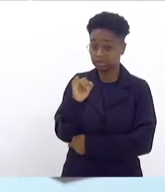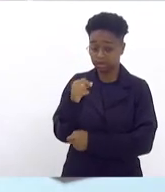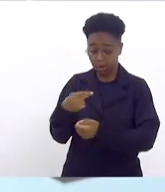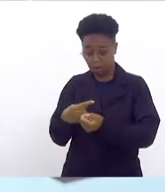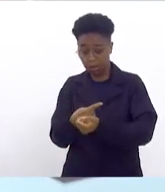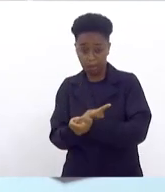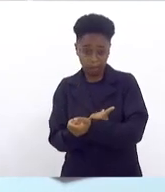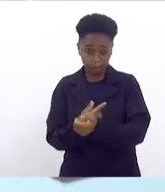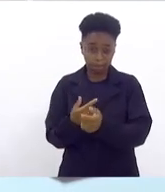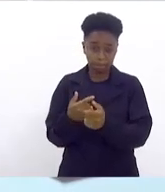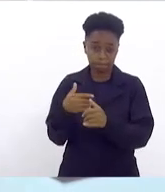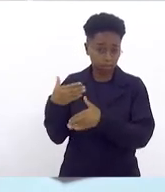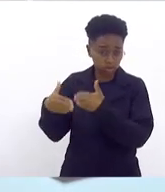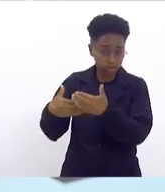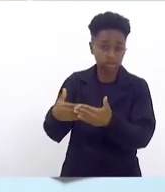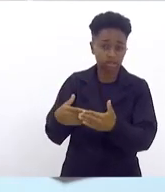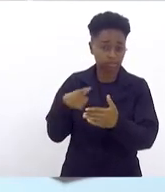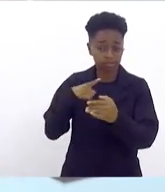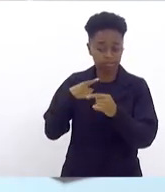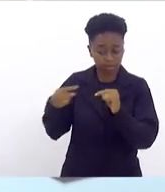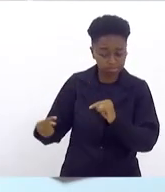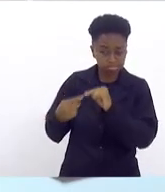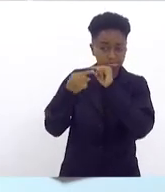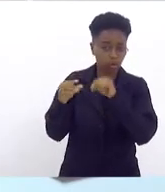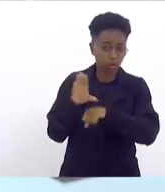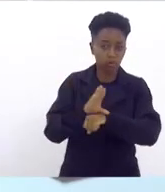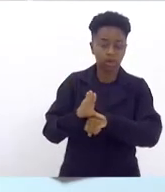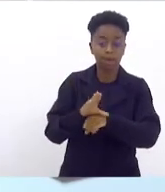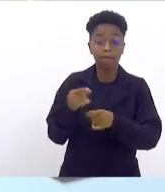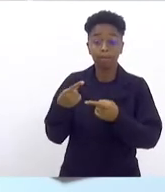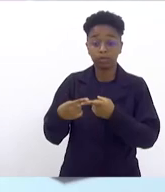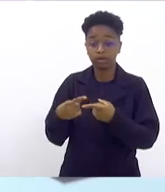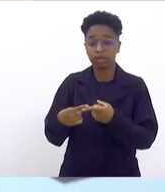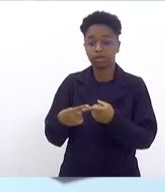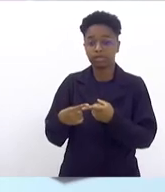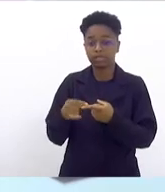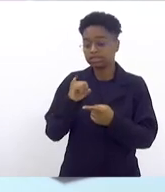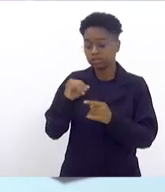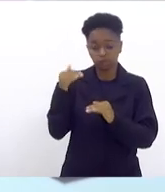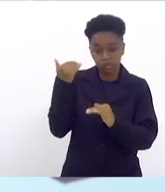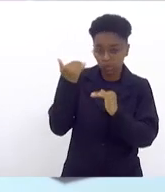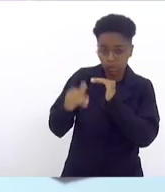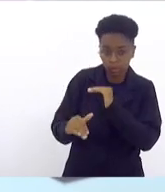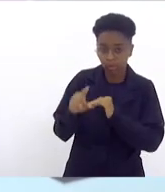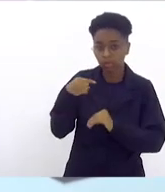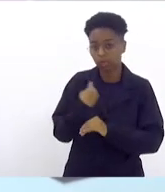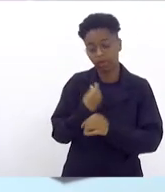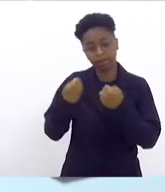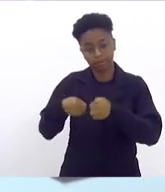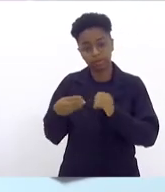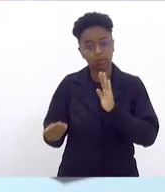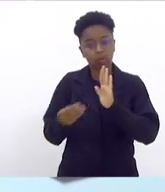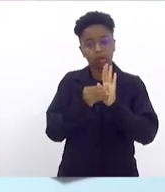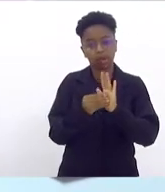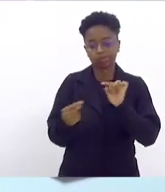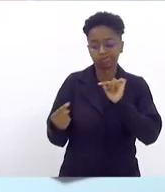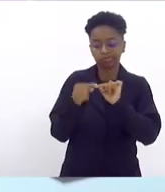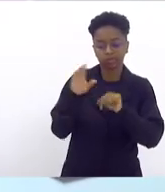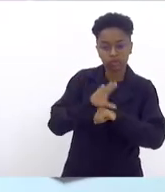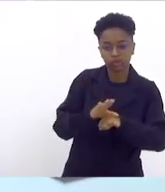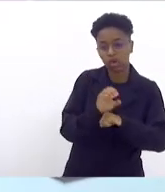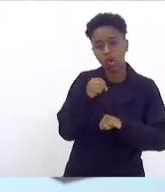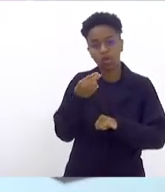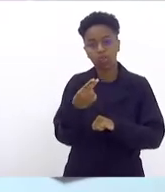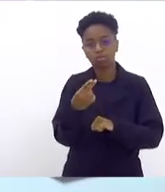procedimento tem base constitucional. Senão, a gente tem que dar constitucional ou inconstitucional em tudo e aguardar